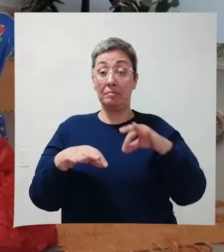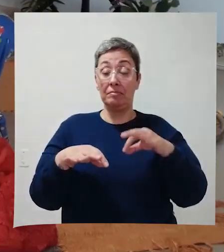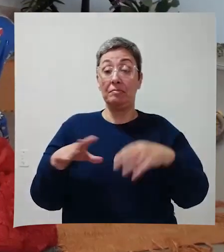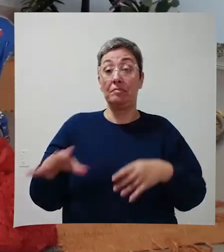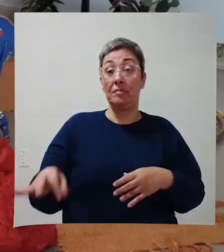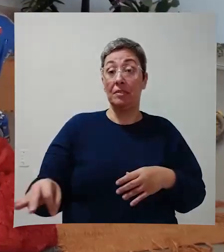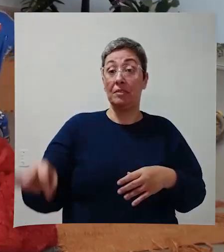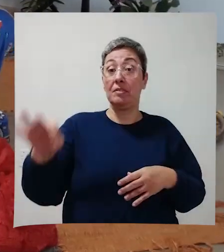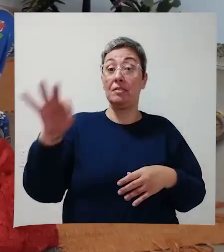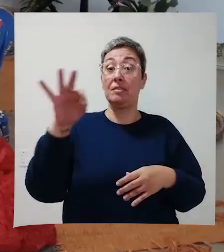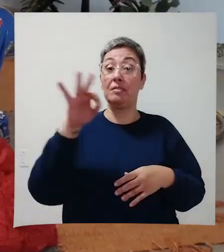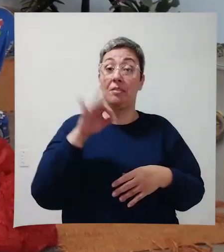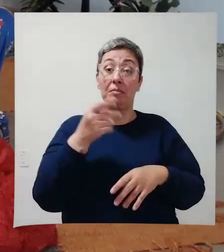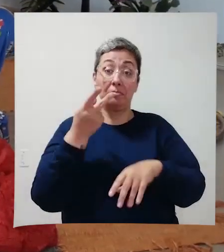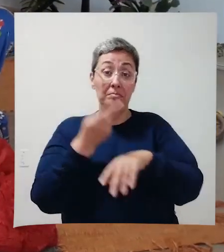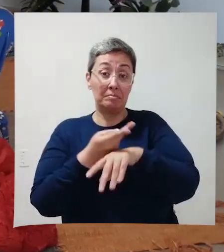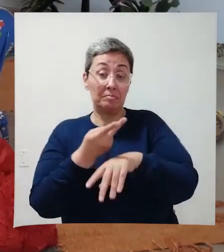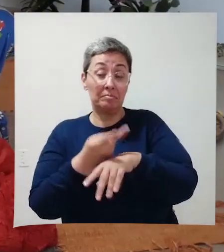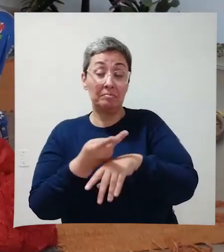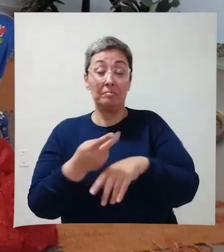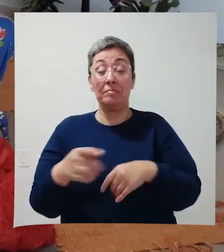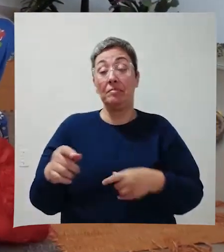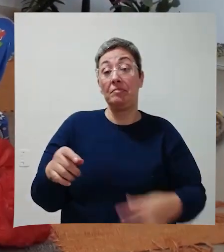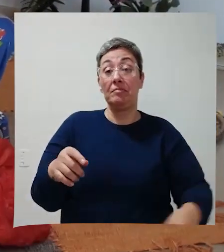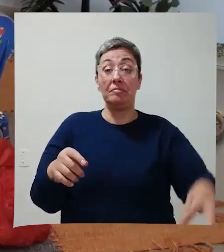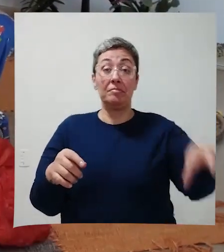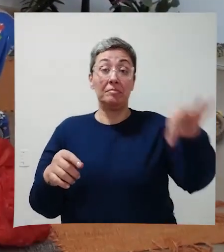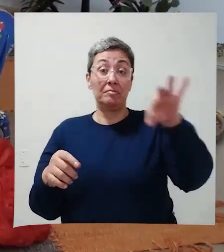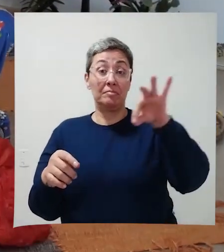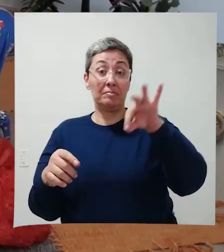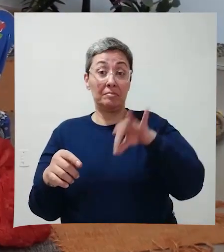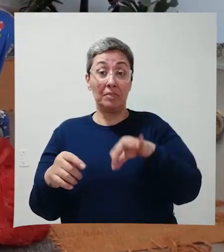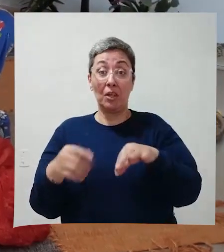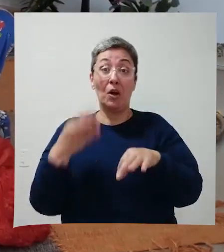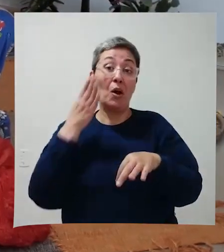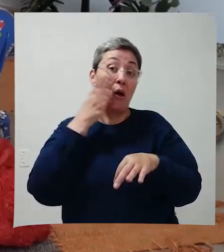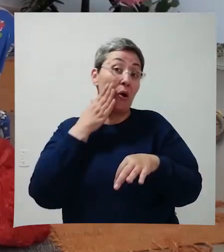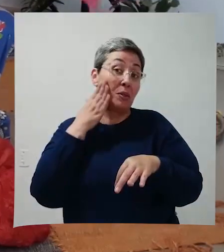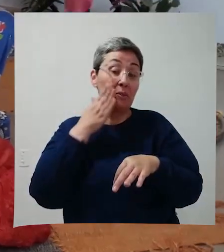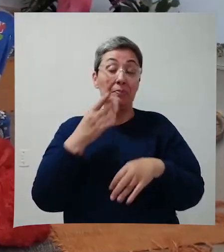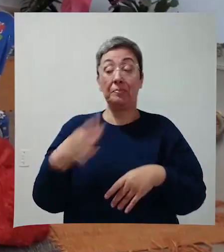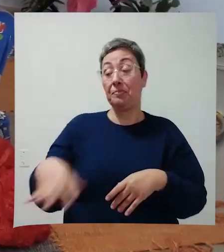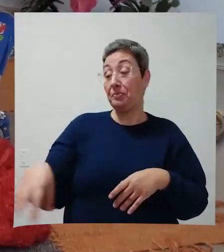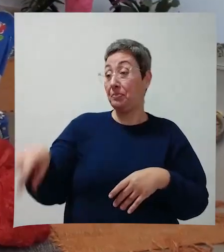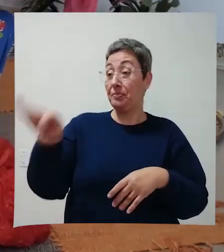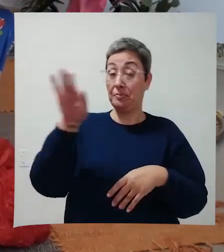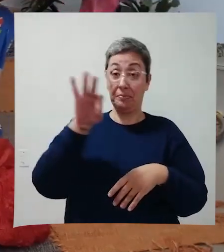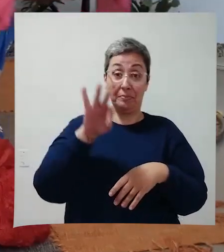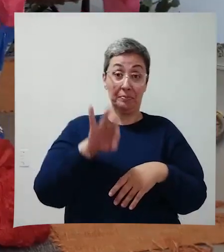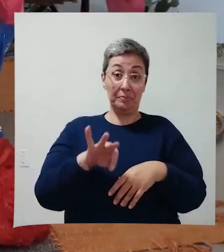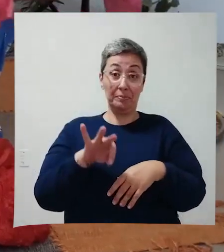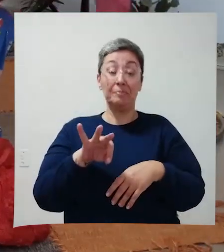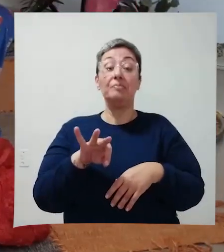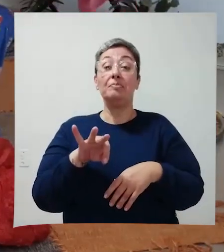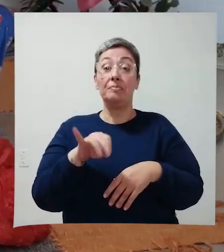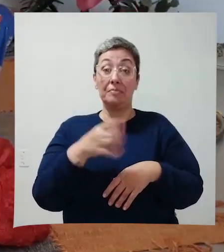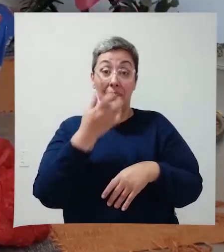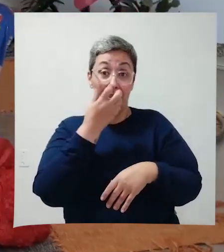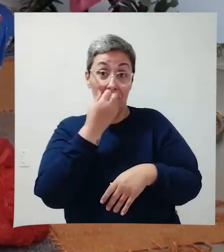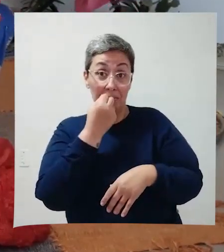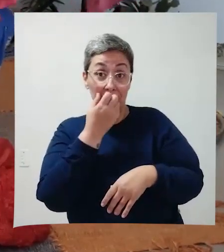já tinha. Era tecido prata, tecido cor-de-rosa,